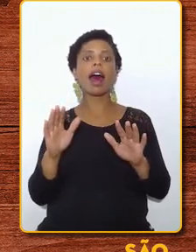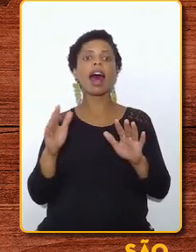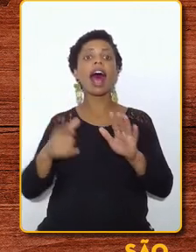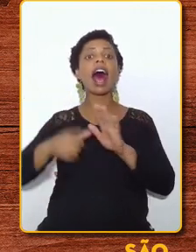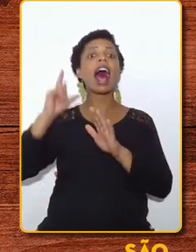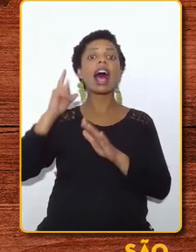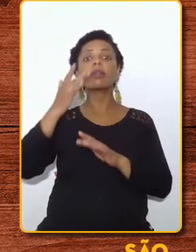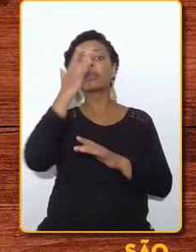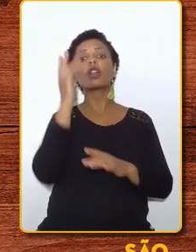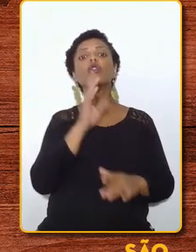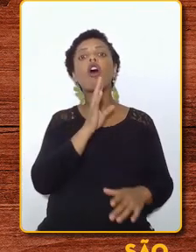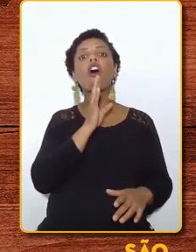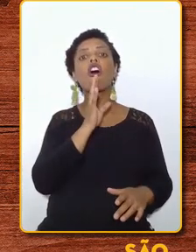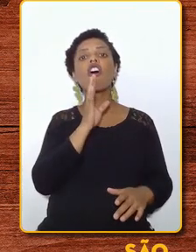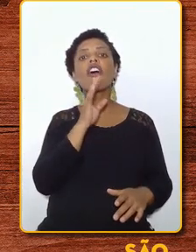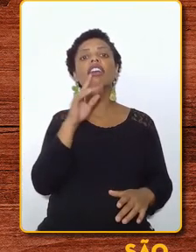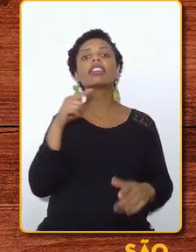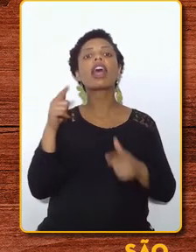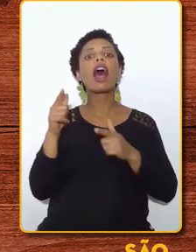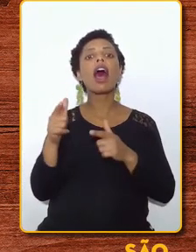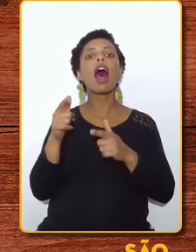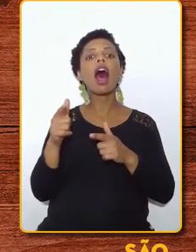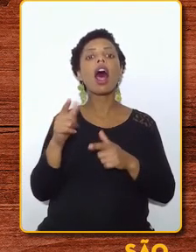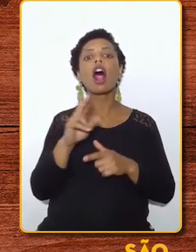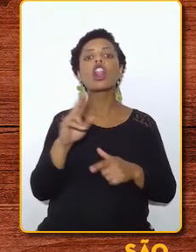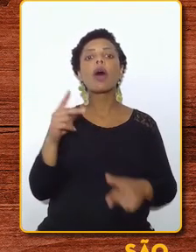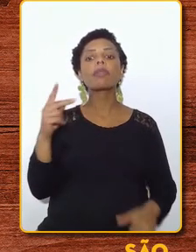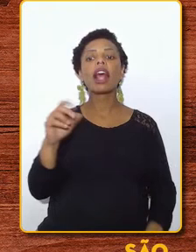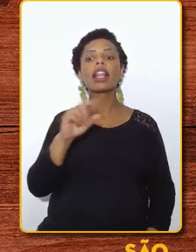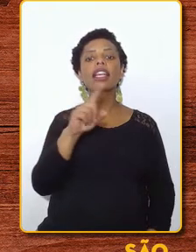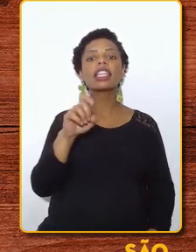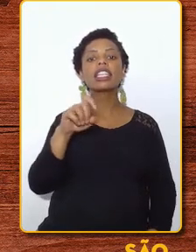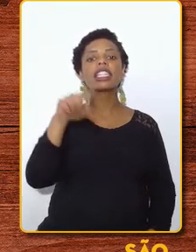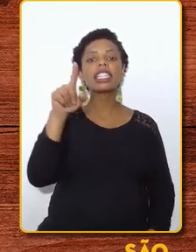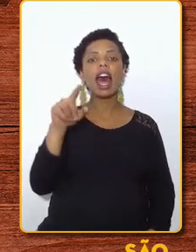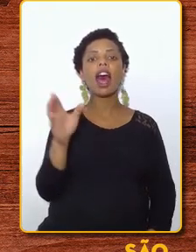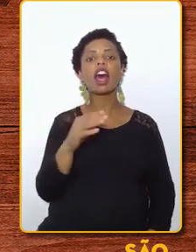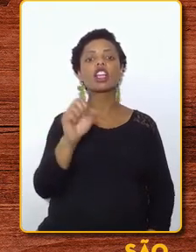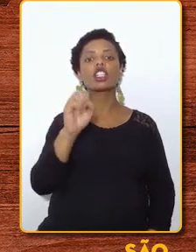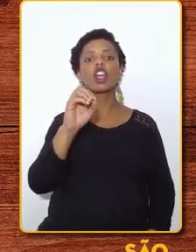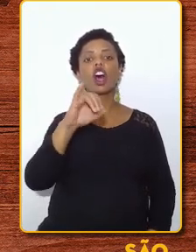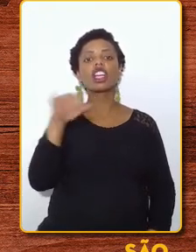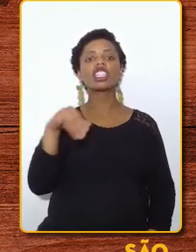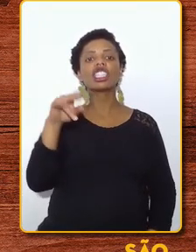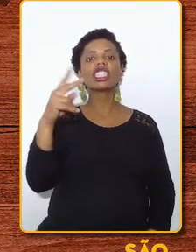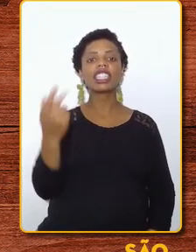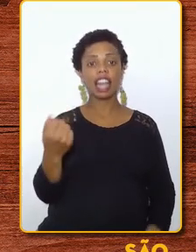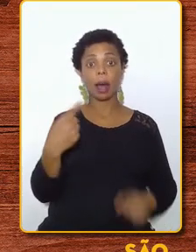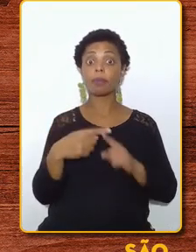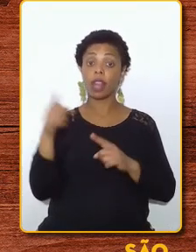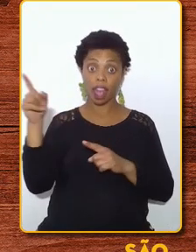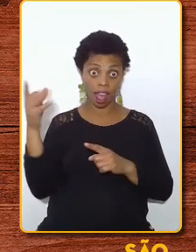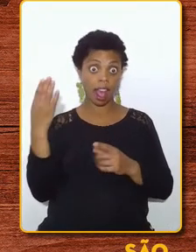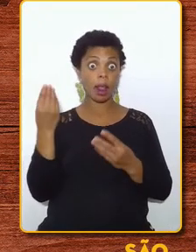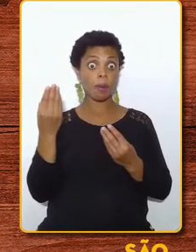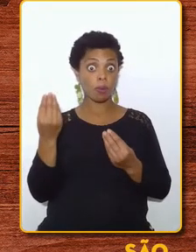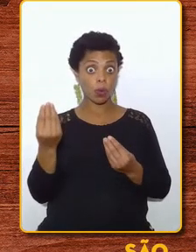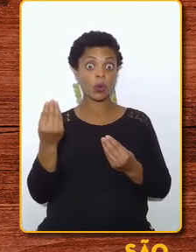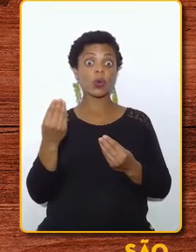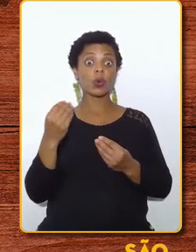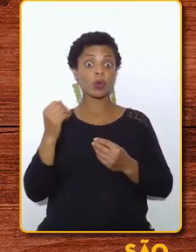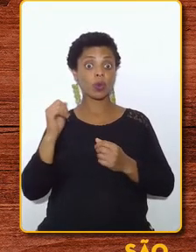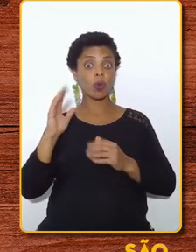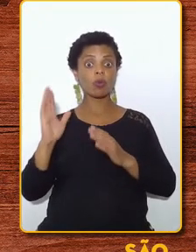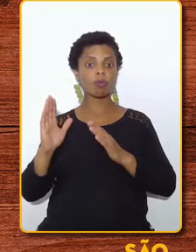Sojinha. Meu pai foi introdutor da soja, as variedades modernas de soja no Brasil. Eu nasci